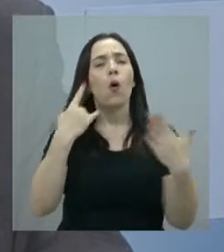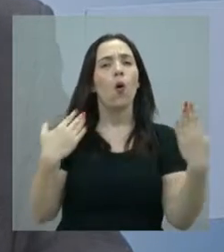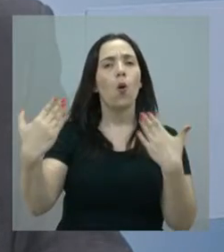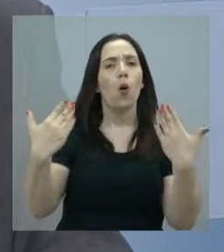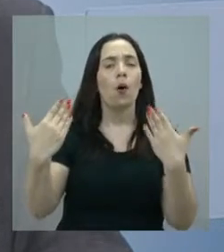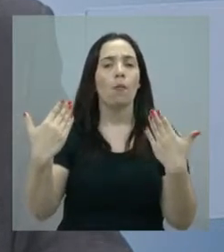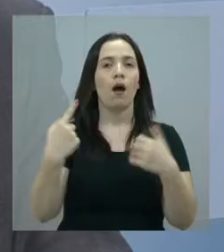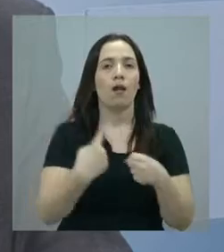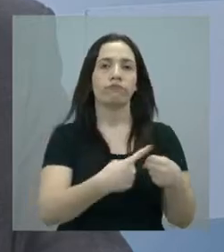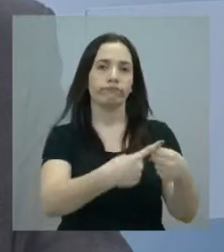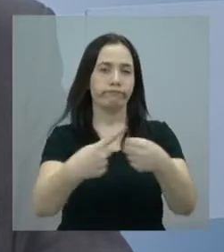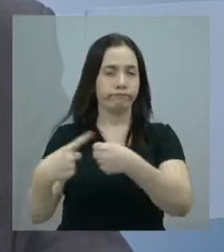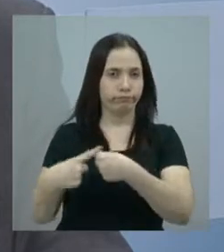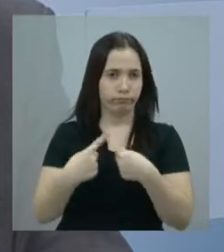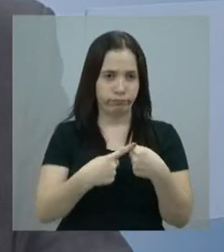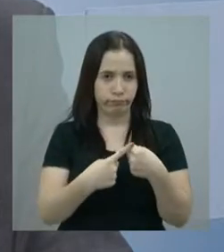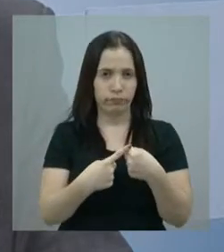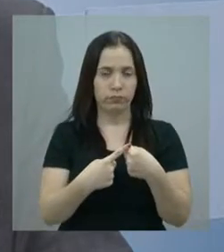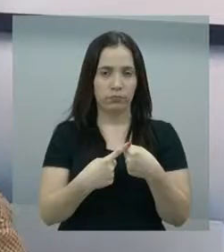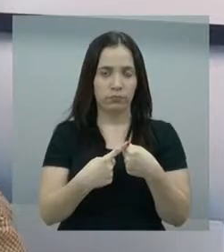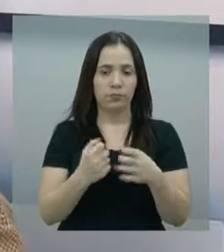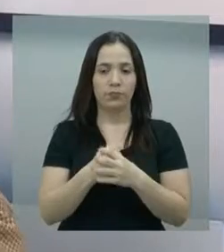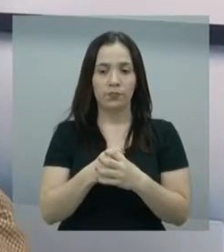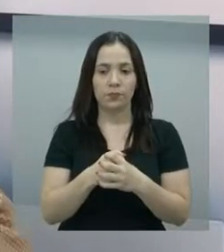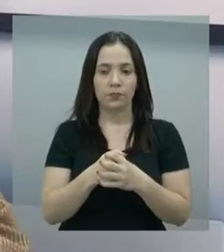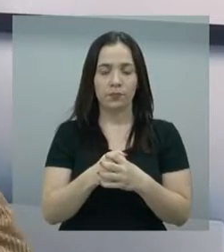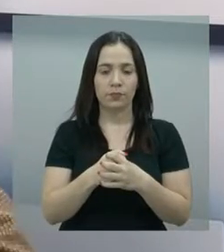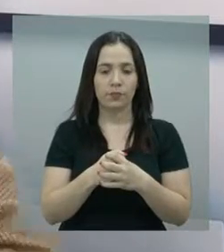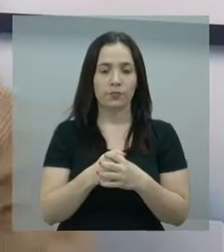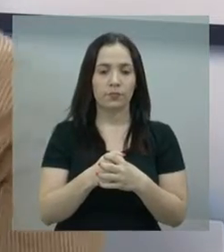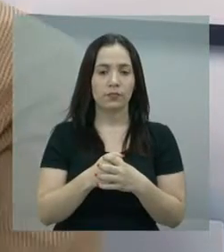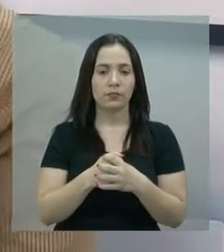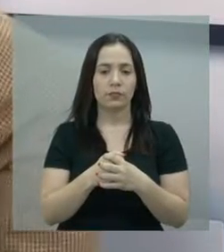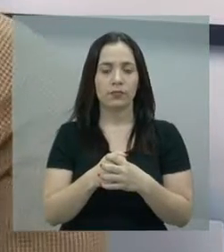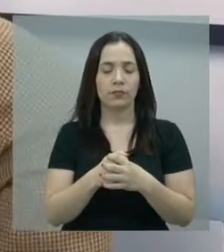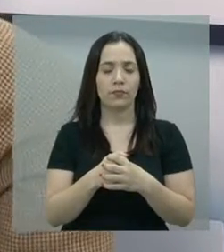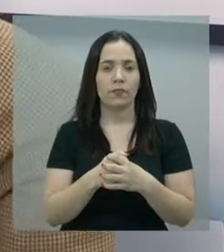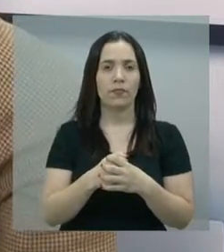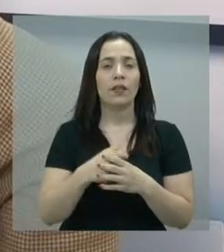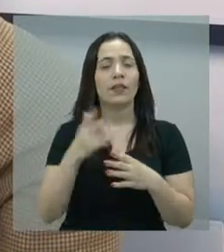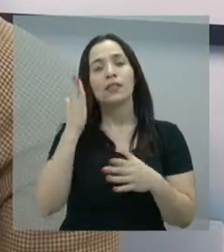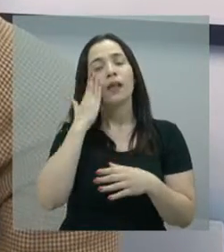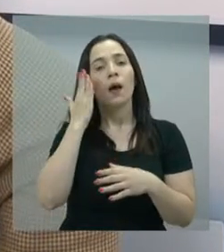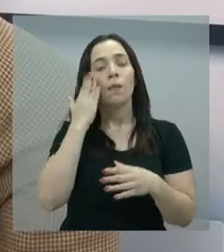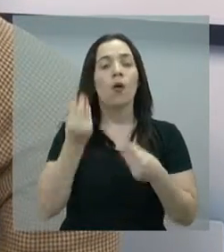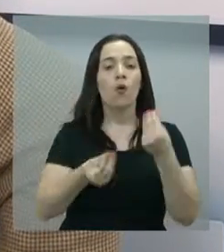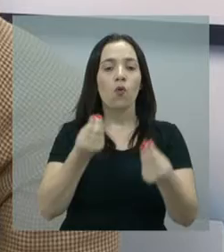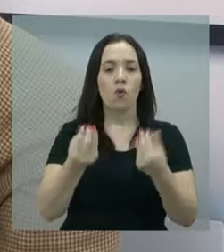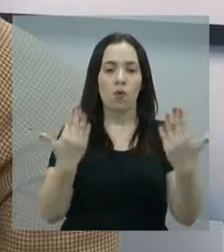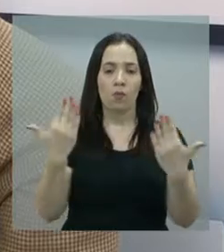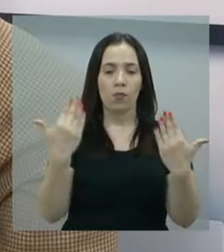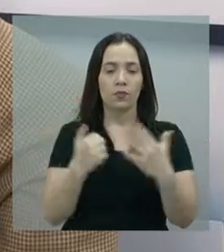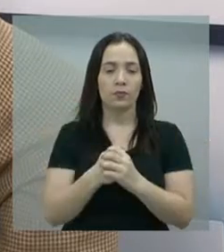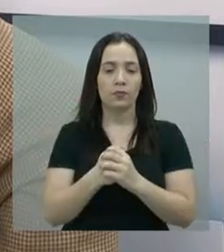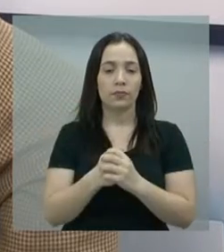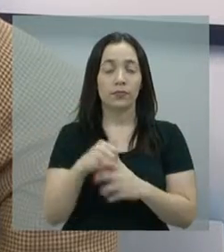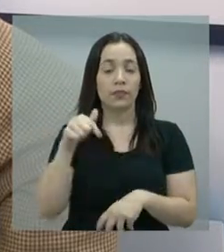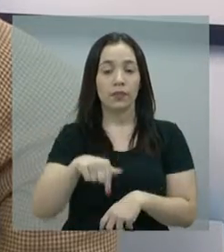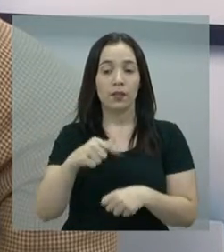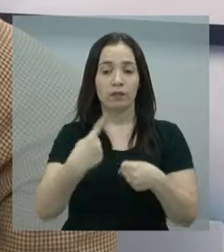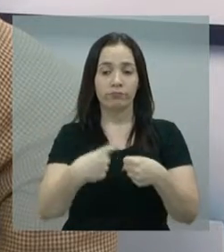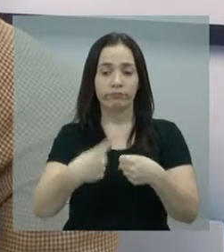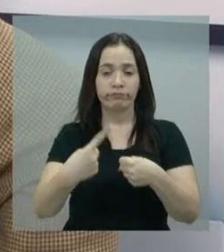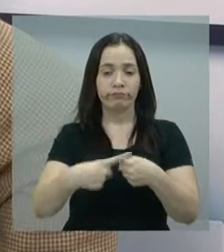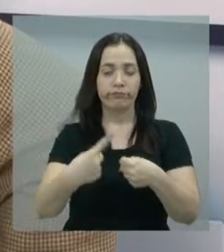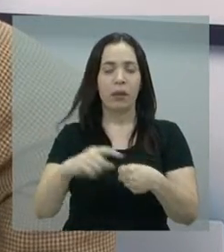outros estados. Certo, pronto. Aí vai fazer a comparação para saber onde está havendo essa evolução. O pior município aqui, a gente falou